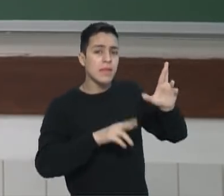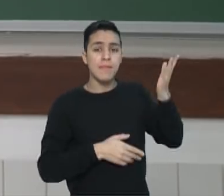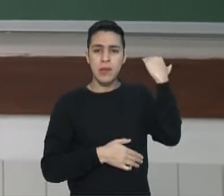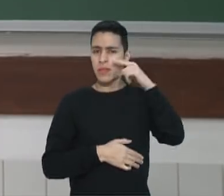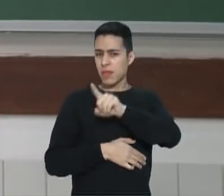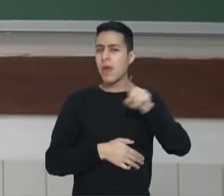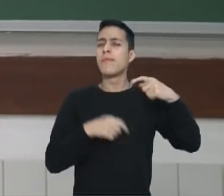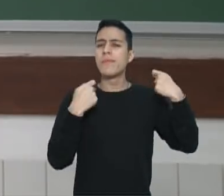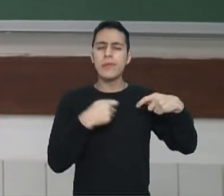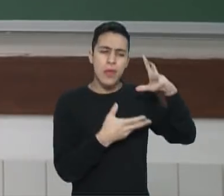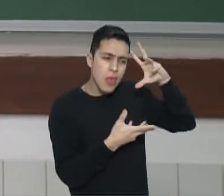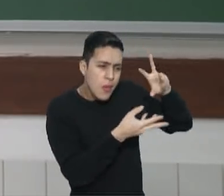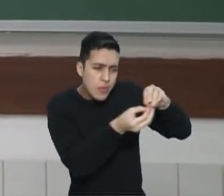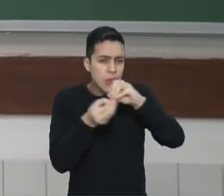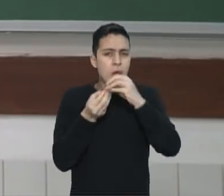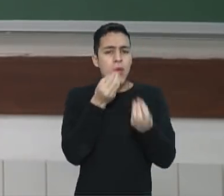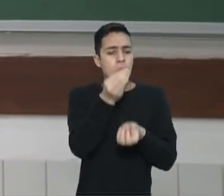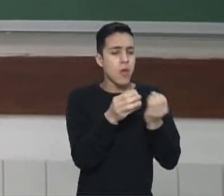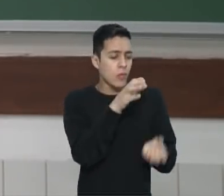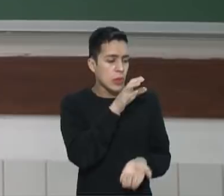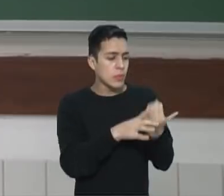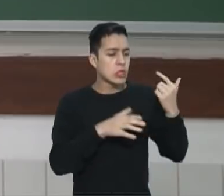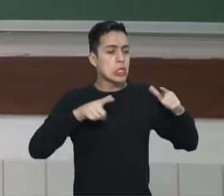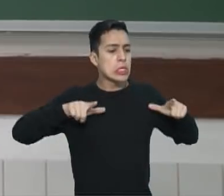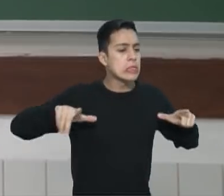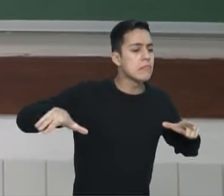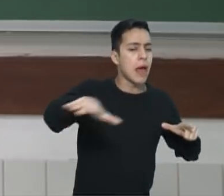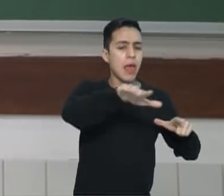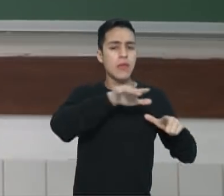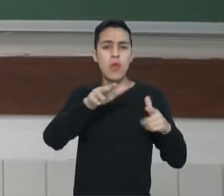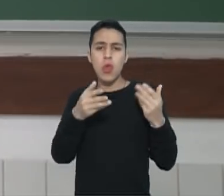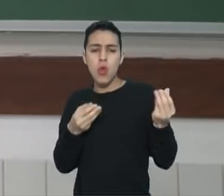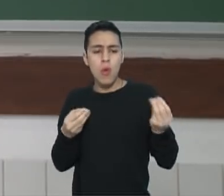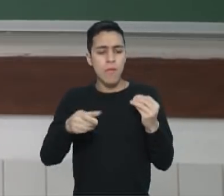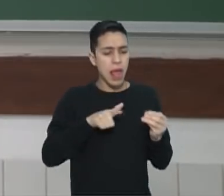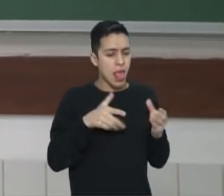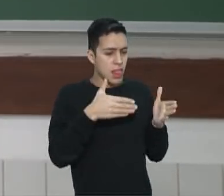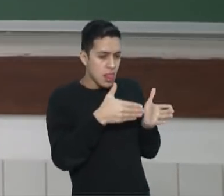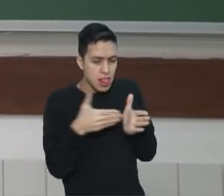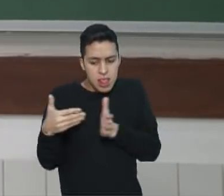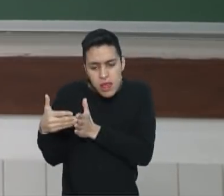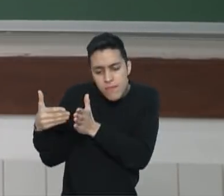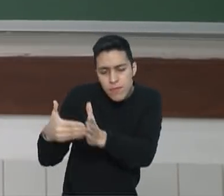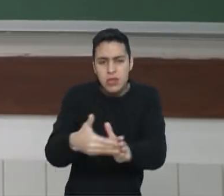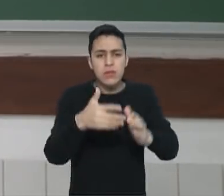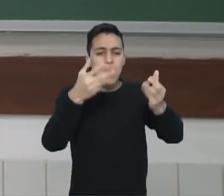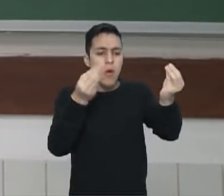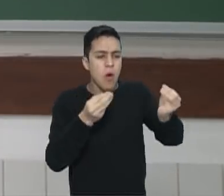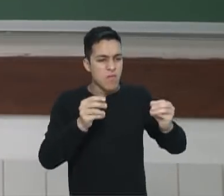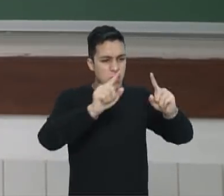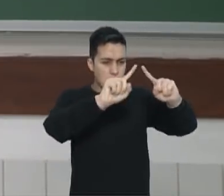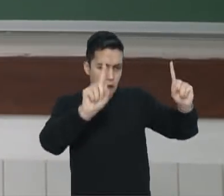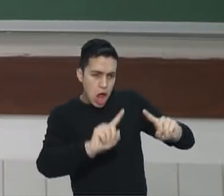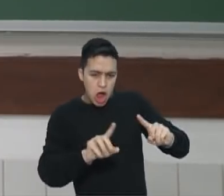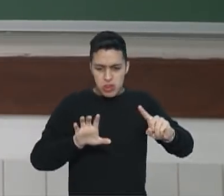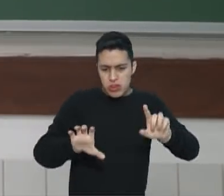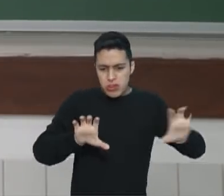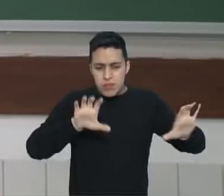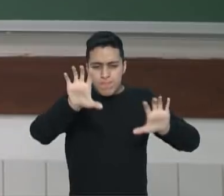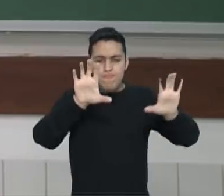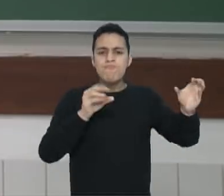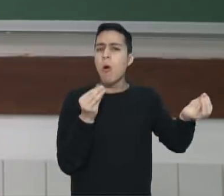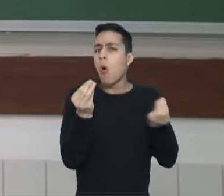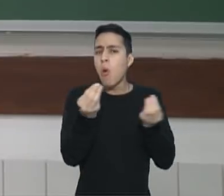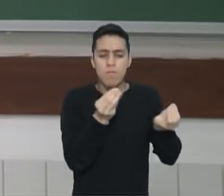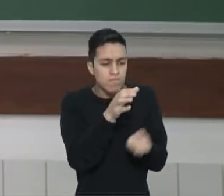mas também entender a formação do espaço físico, né? Qual foi a delimitação das fronteiras? Como ficaram essas fronteiras? Como surgiram